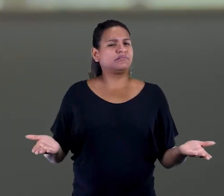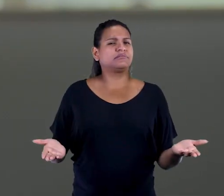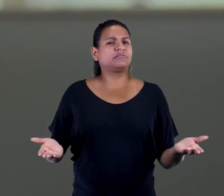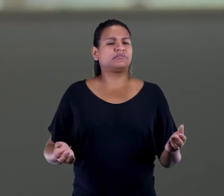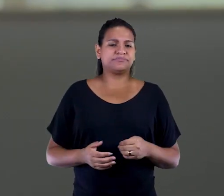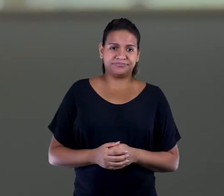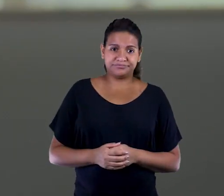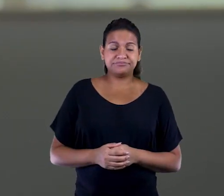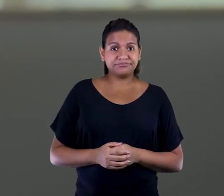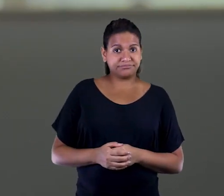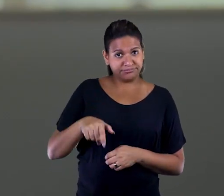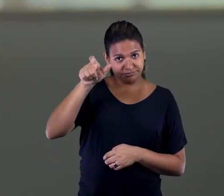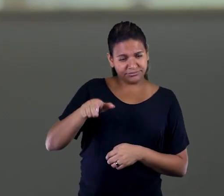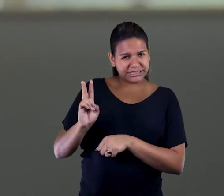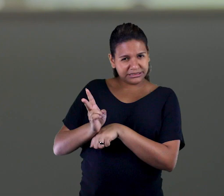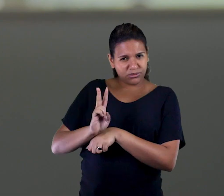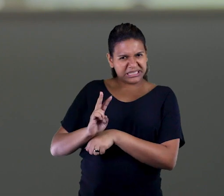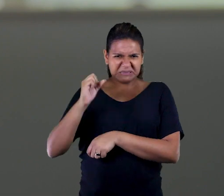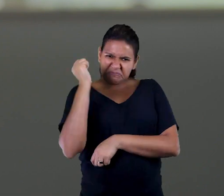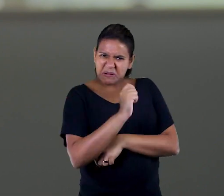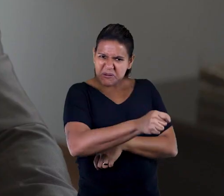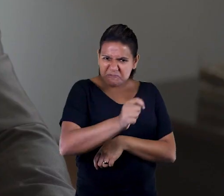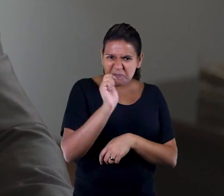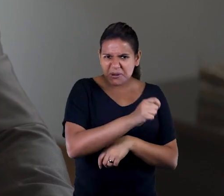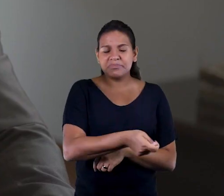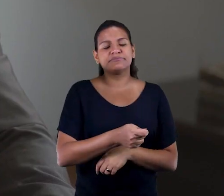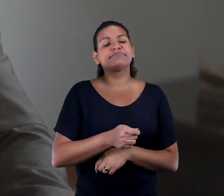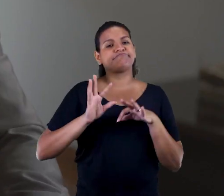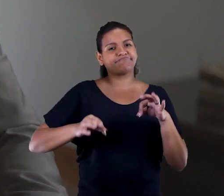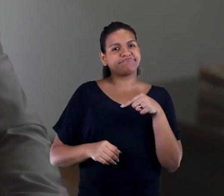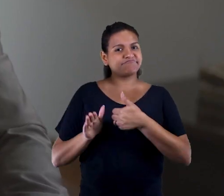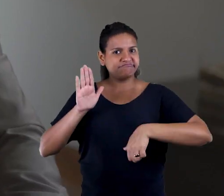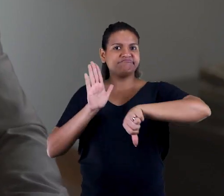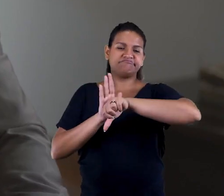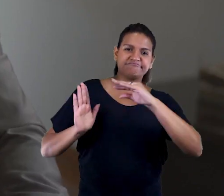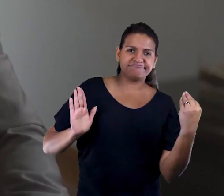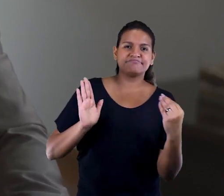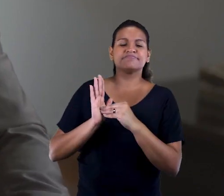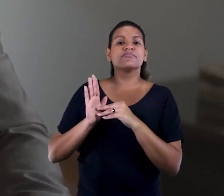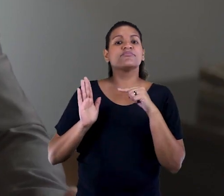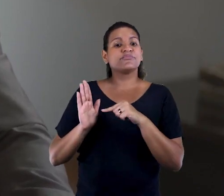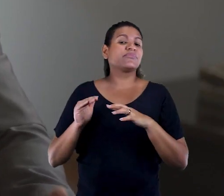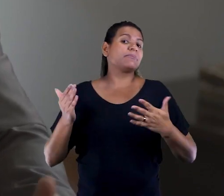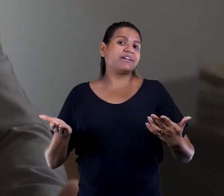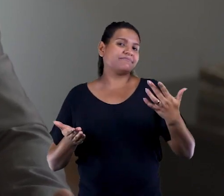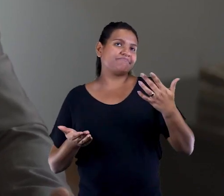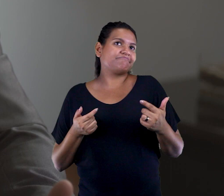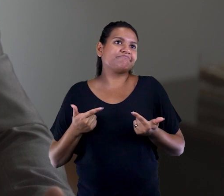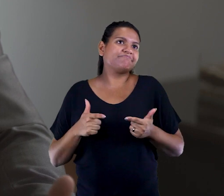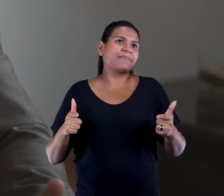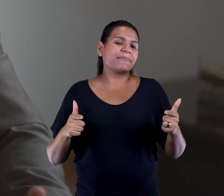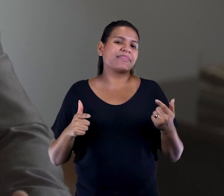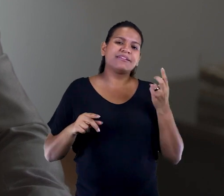agressor, ele foi responsabilizado ali criminalmente, né? Foi imputada a ele a autoria e a materialidade do crime, só que nós não tínhamos